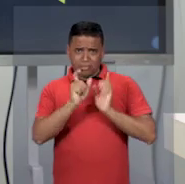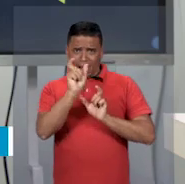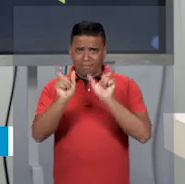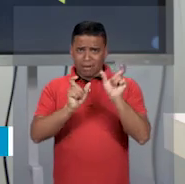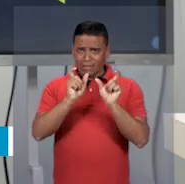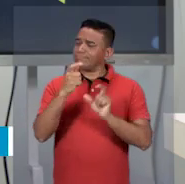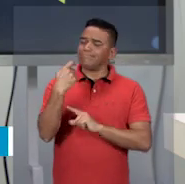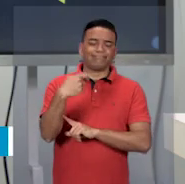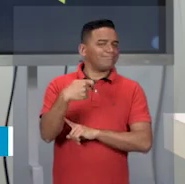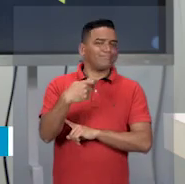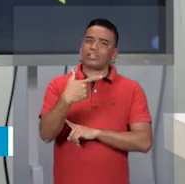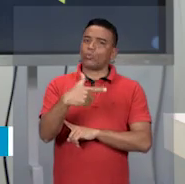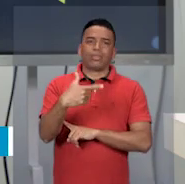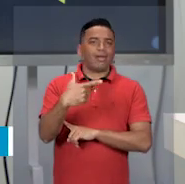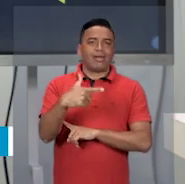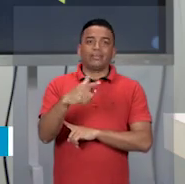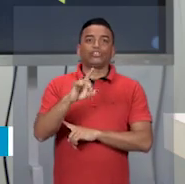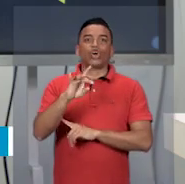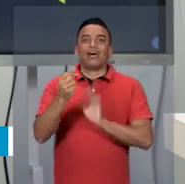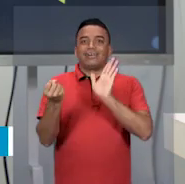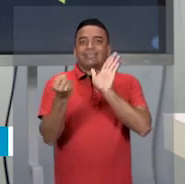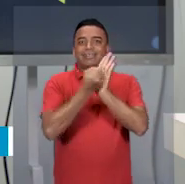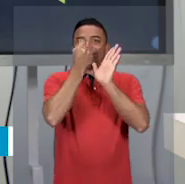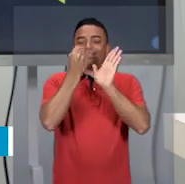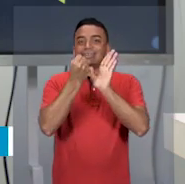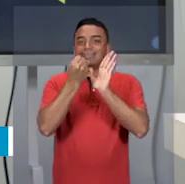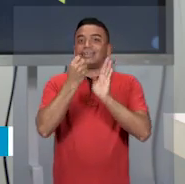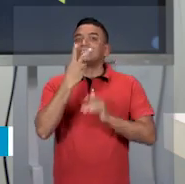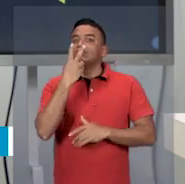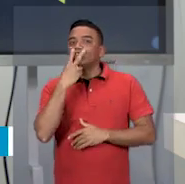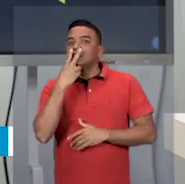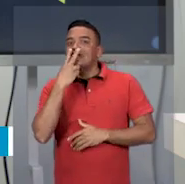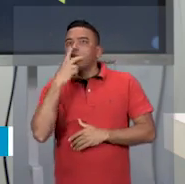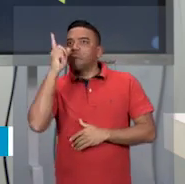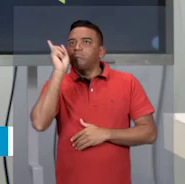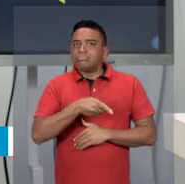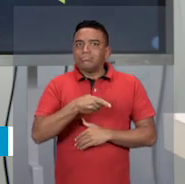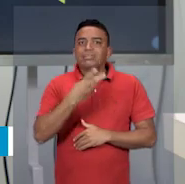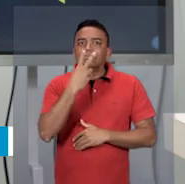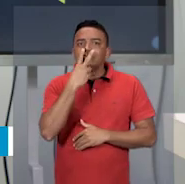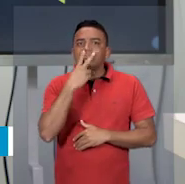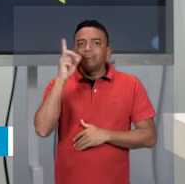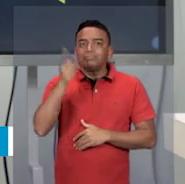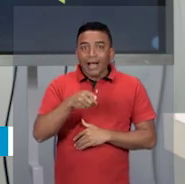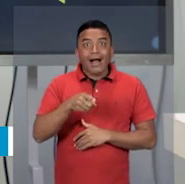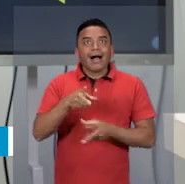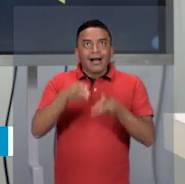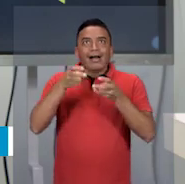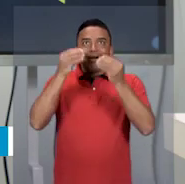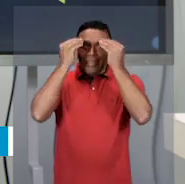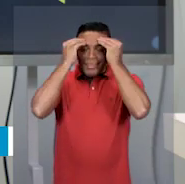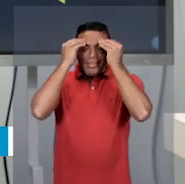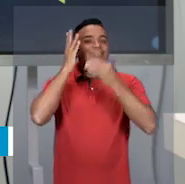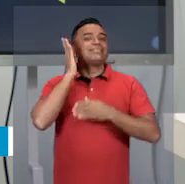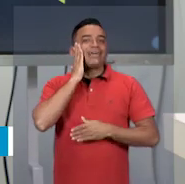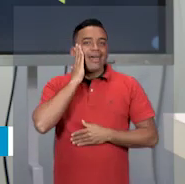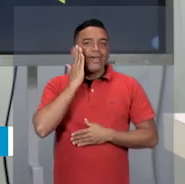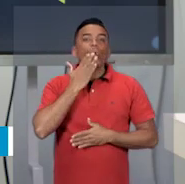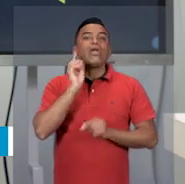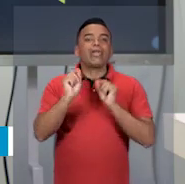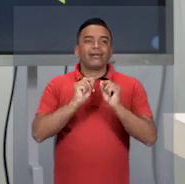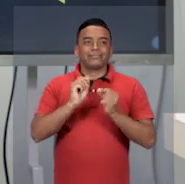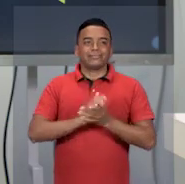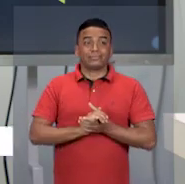apenas uma figura cortando um cigarro. E a gente entende muito bem o que é. Na de baixo,